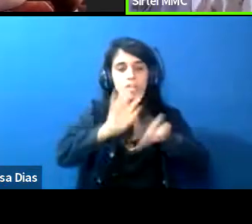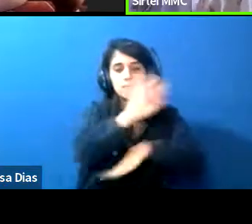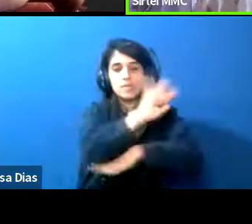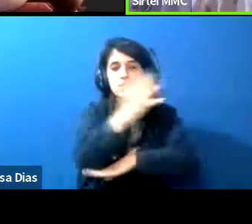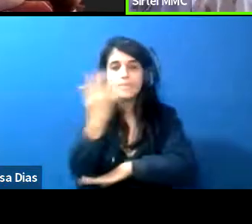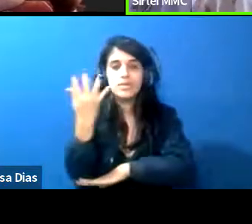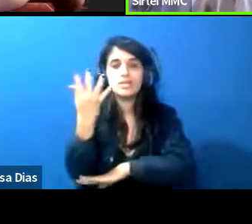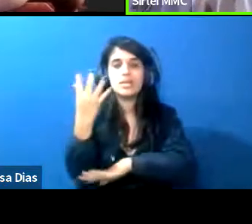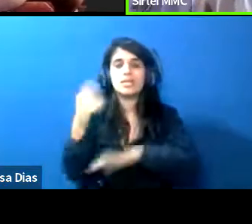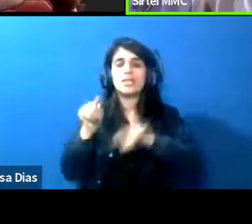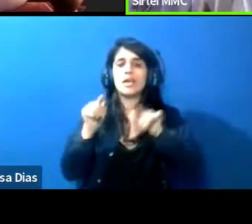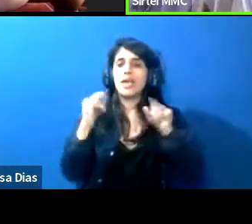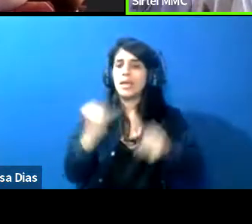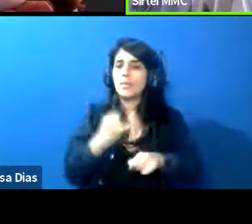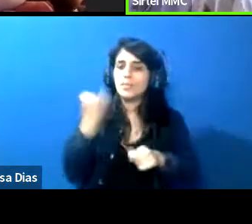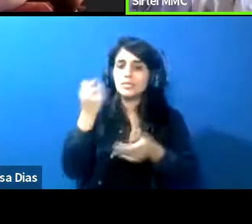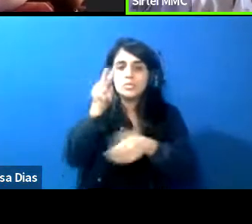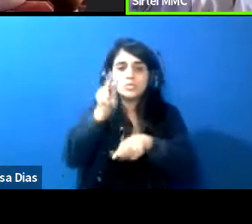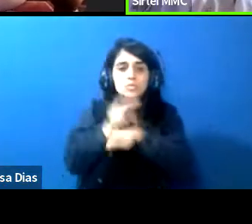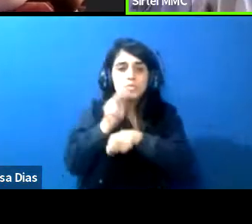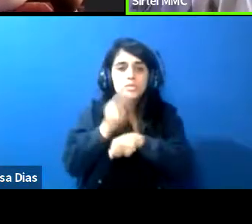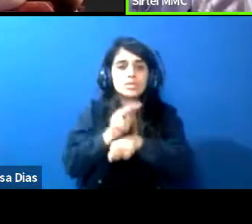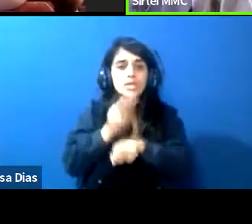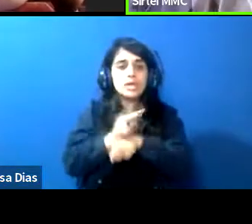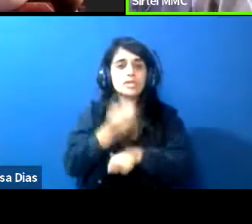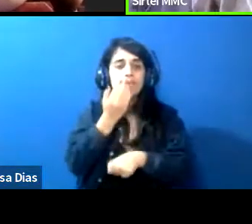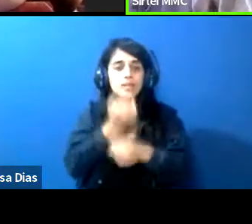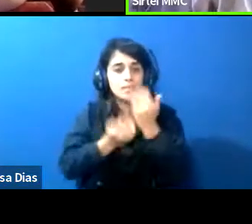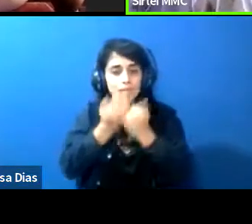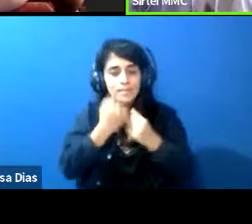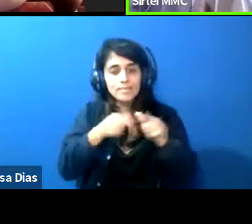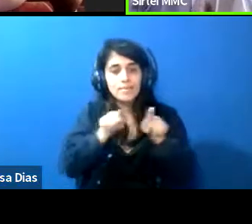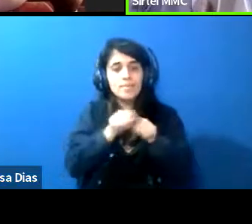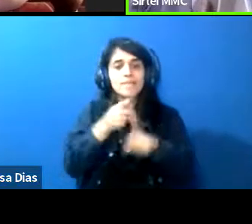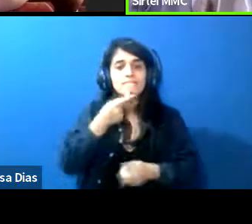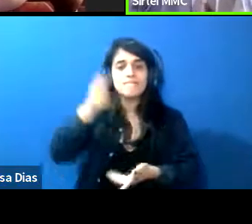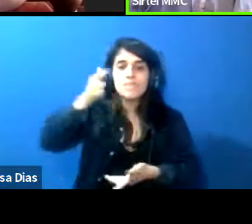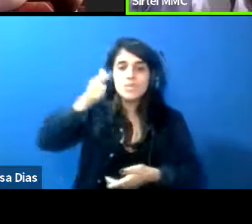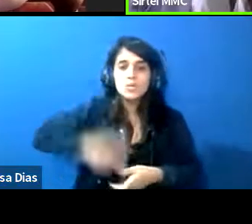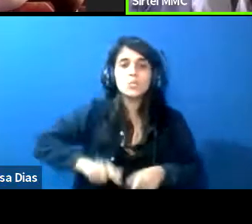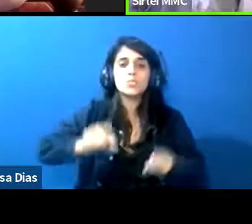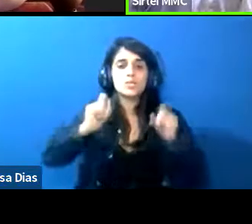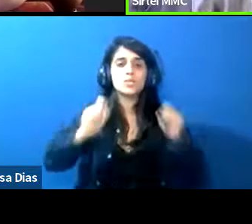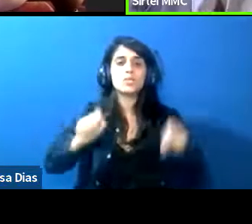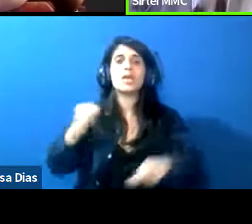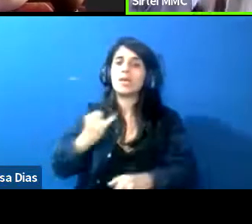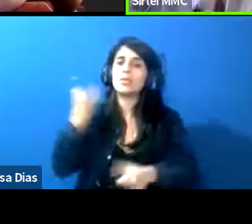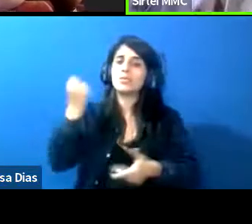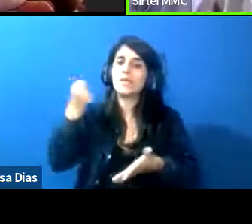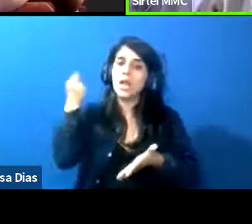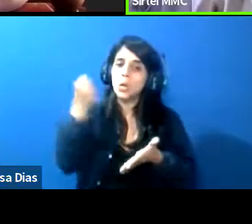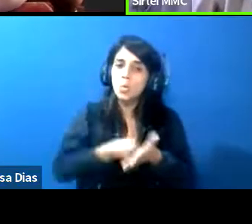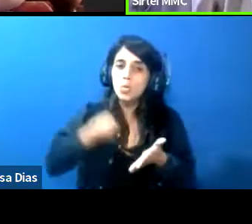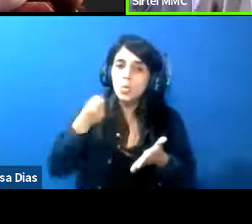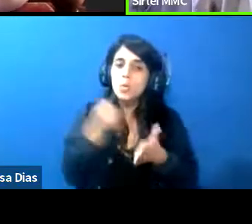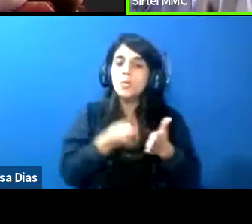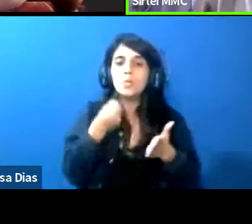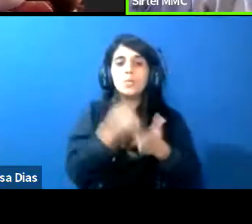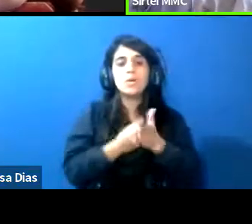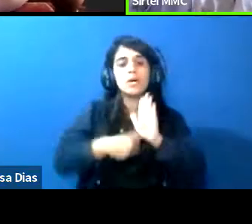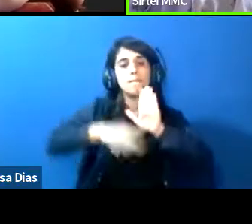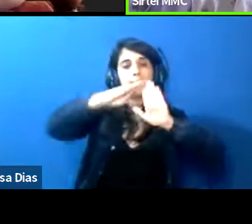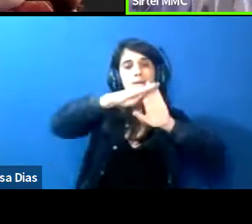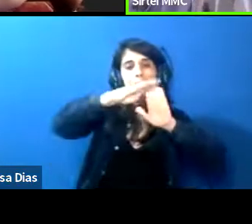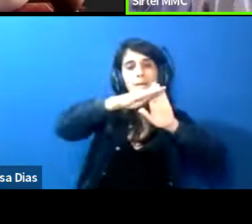soberania alimentar, reafirmar aqui a importância das nossas lutas, das